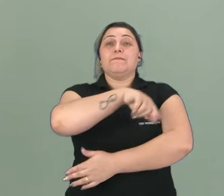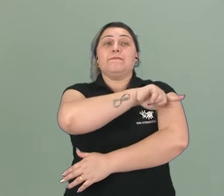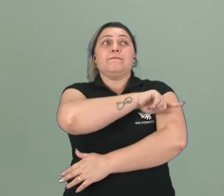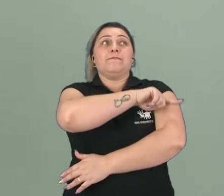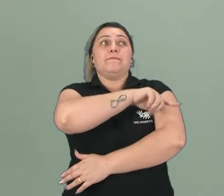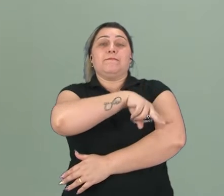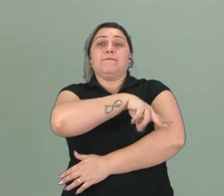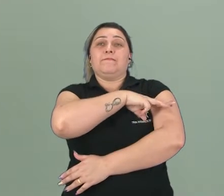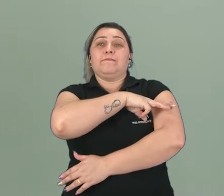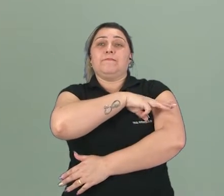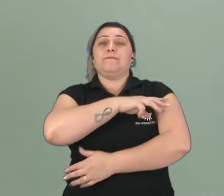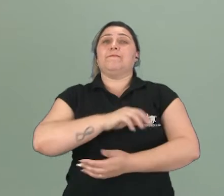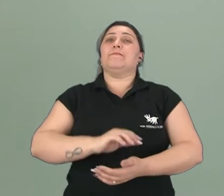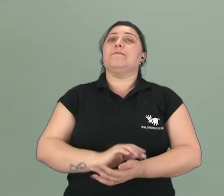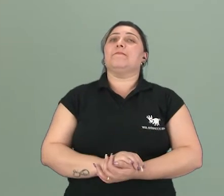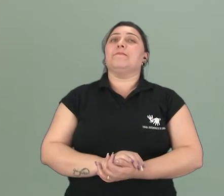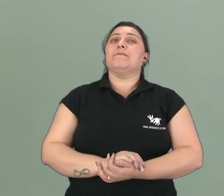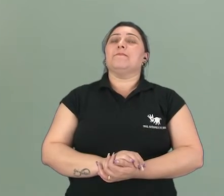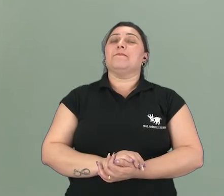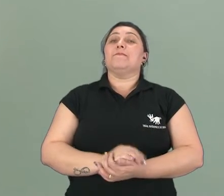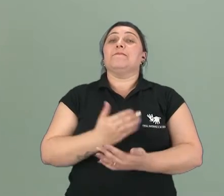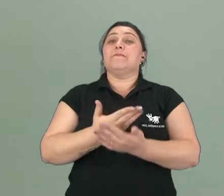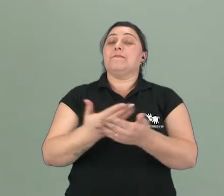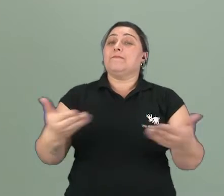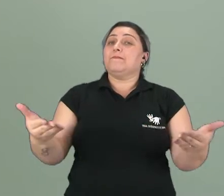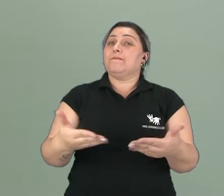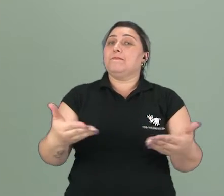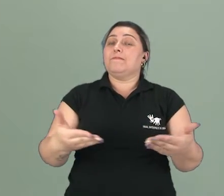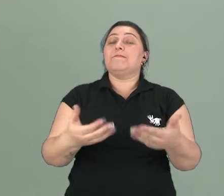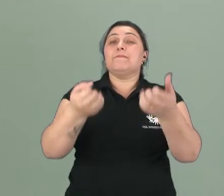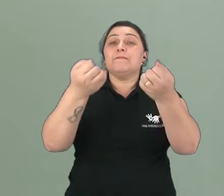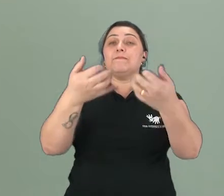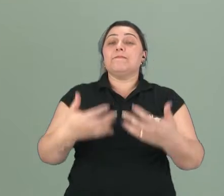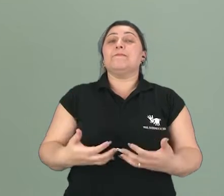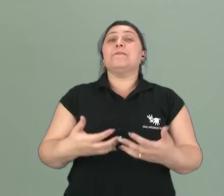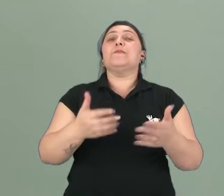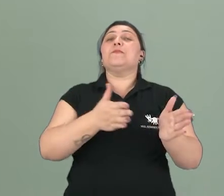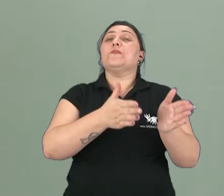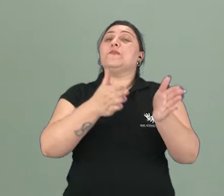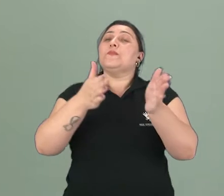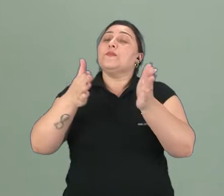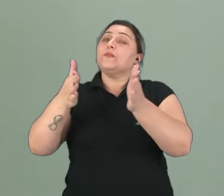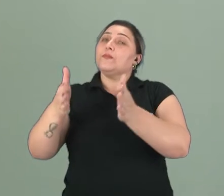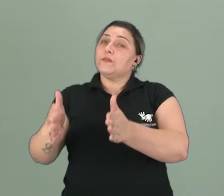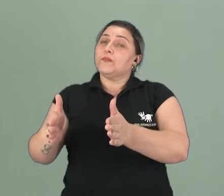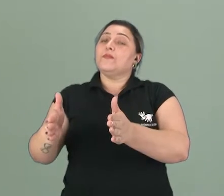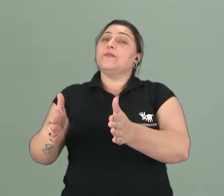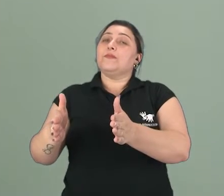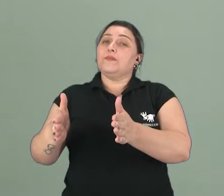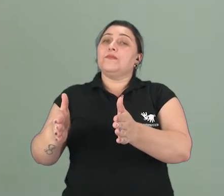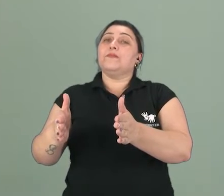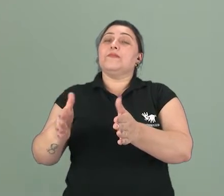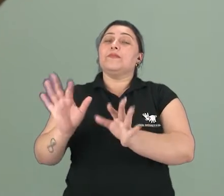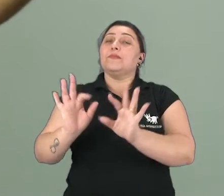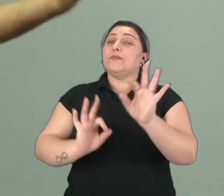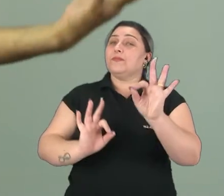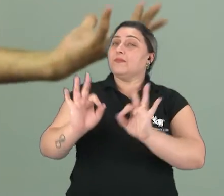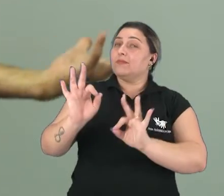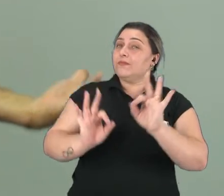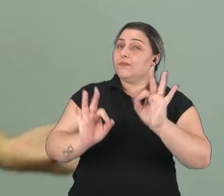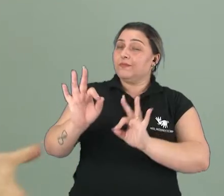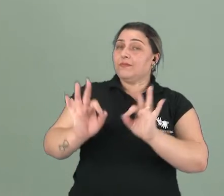7º ano do ensino fundamental. Na aula de hoje, a gente vai discutir um processo que formula